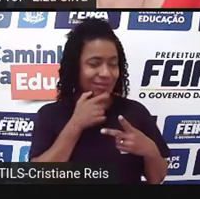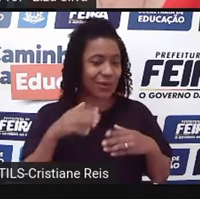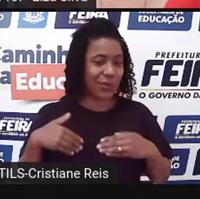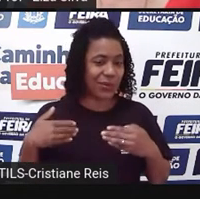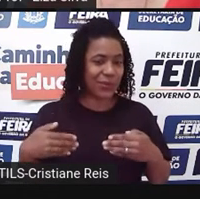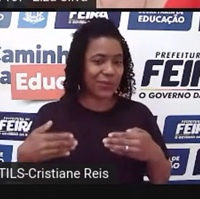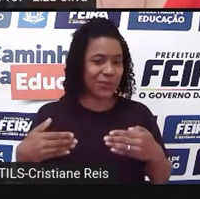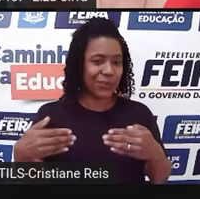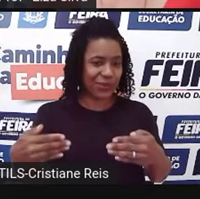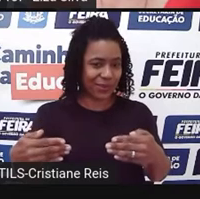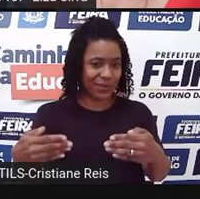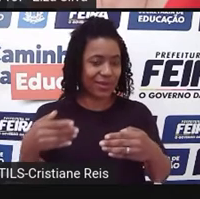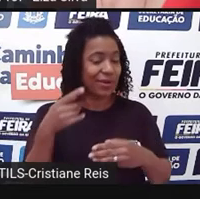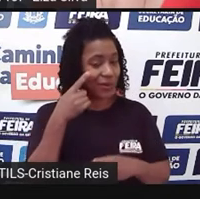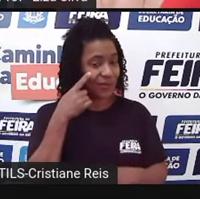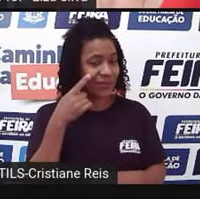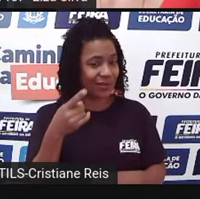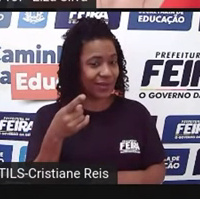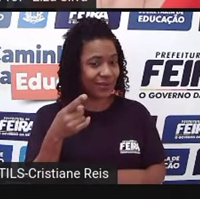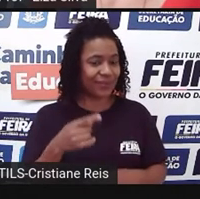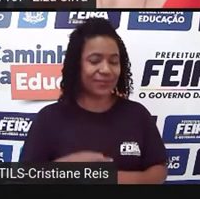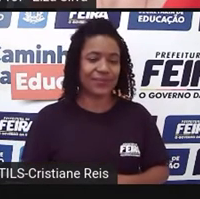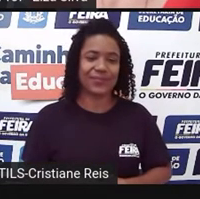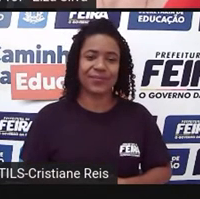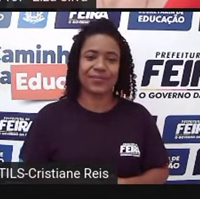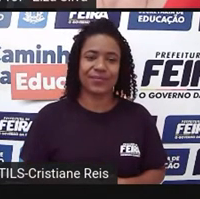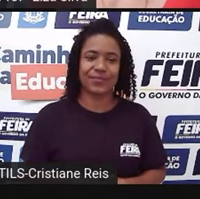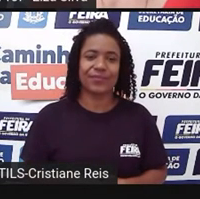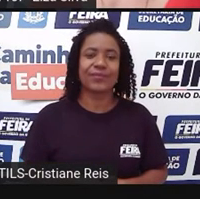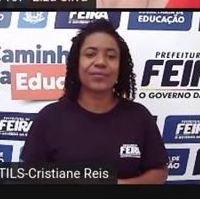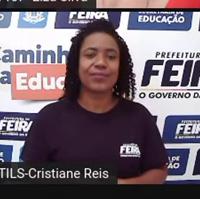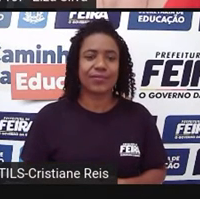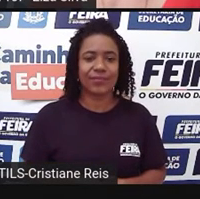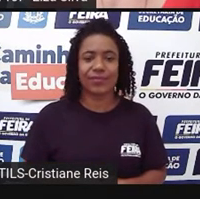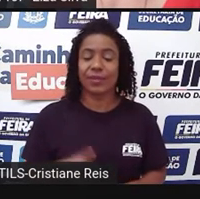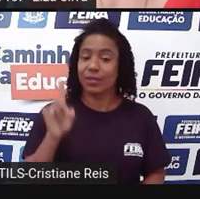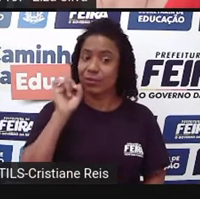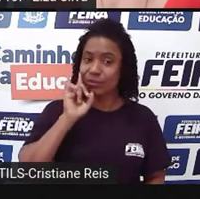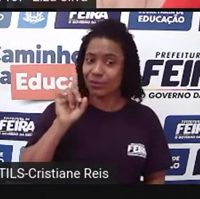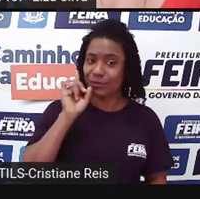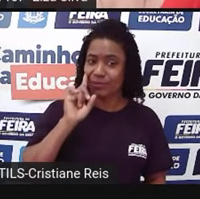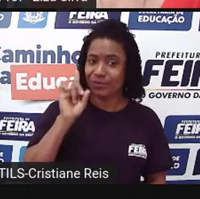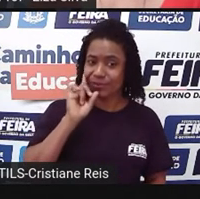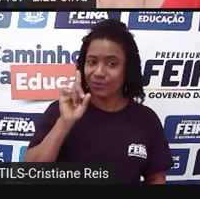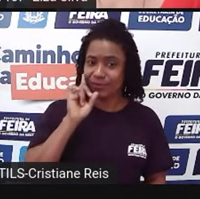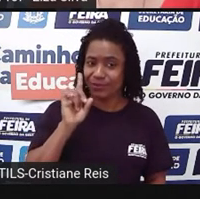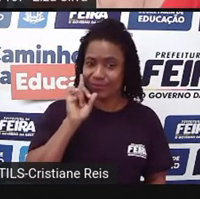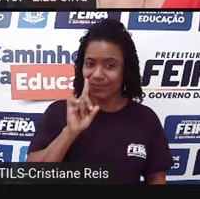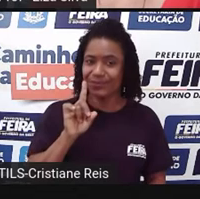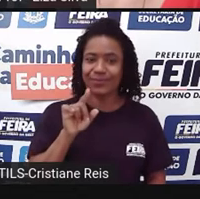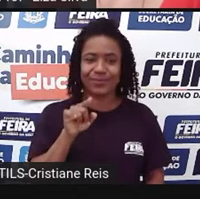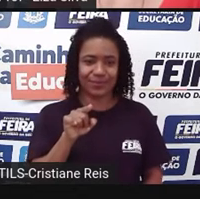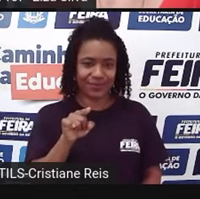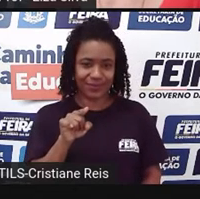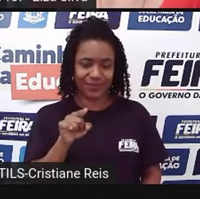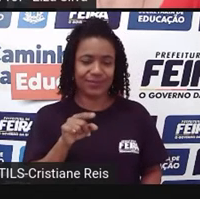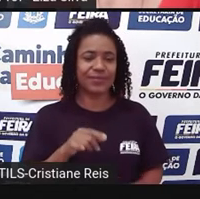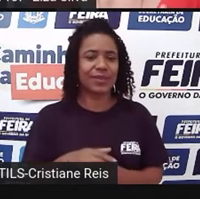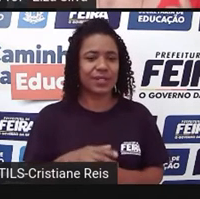Unido né na Inglaterra especificamente Então observa em 10 27 2021